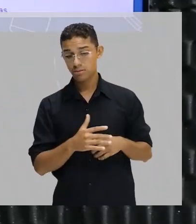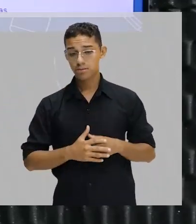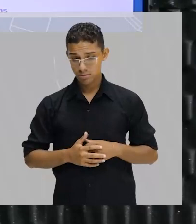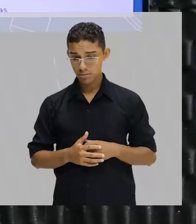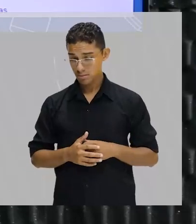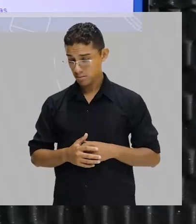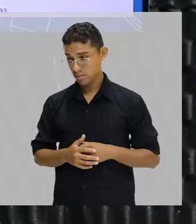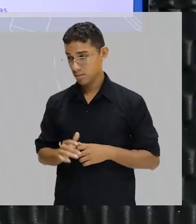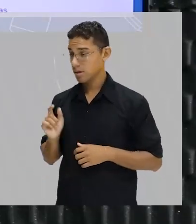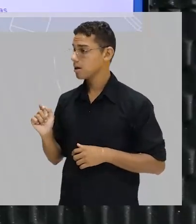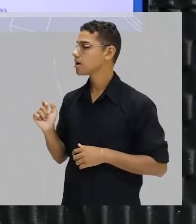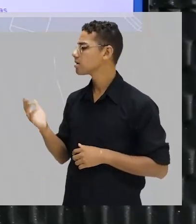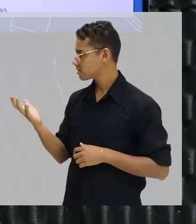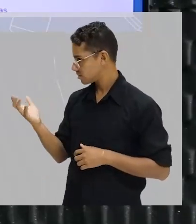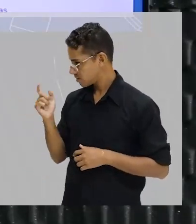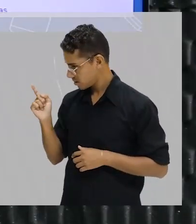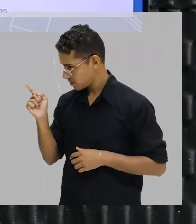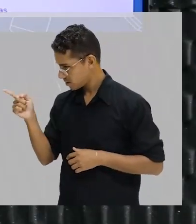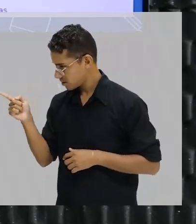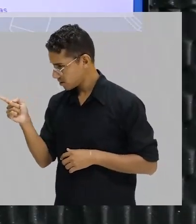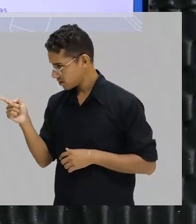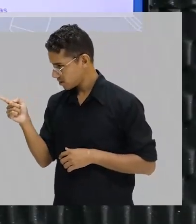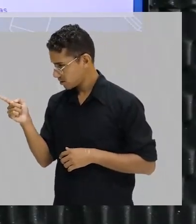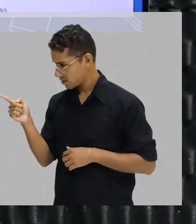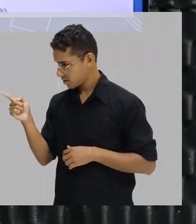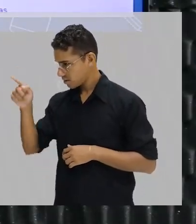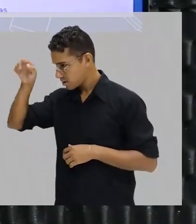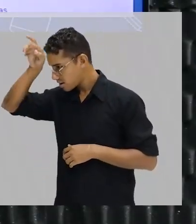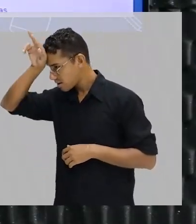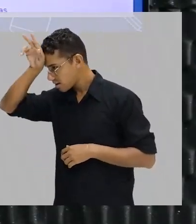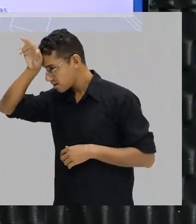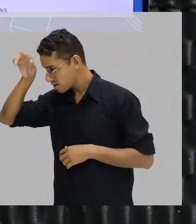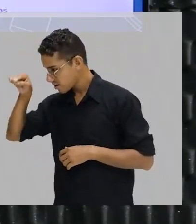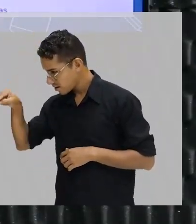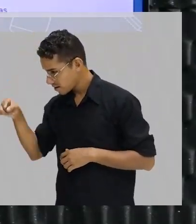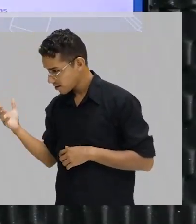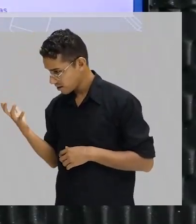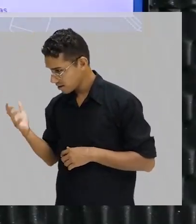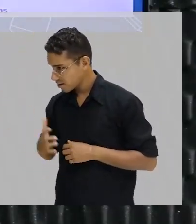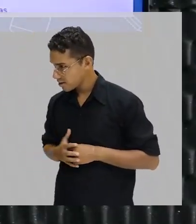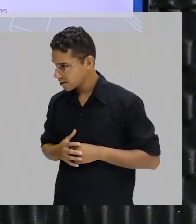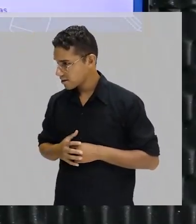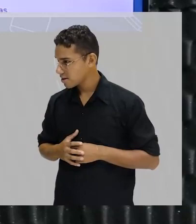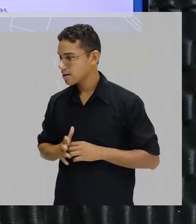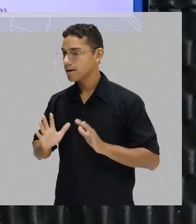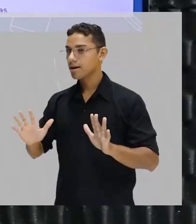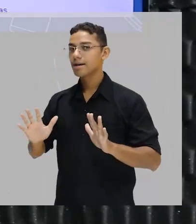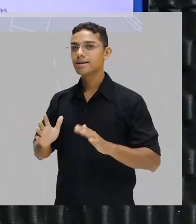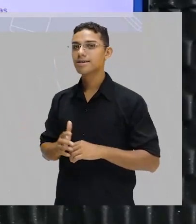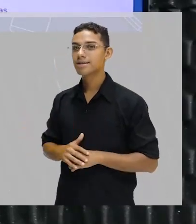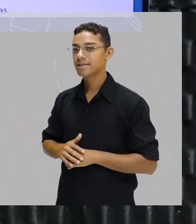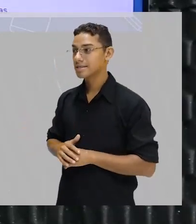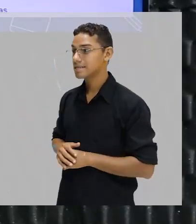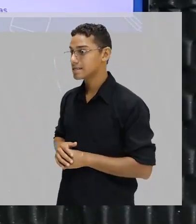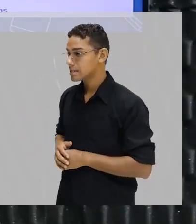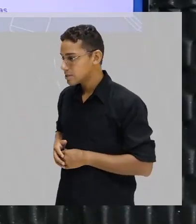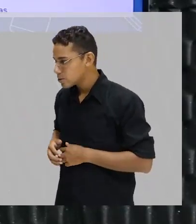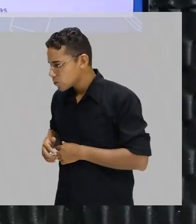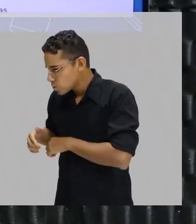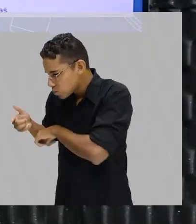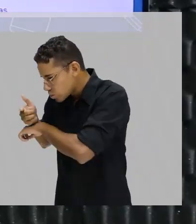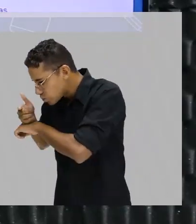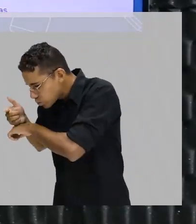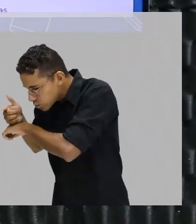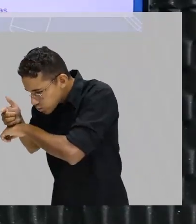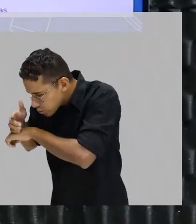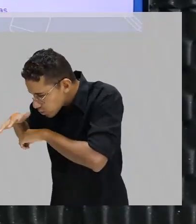baratas? Insetsan. Então, trata-se de uma empresa que presta trabalho, né, de detetização. E aí